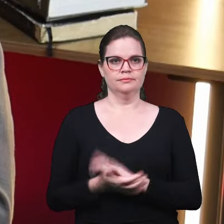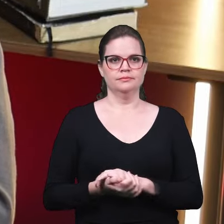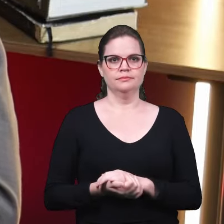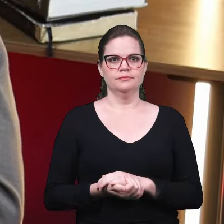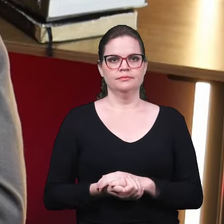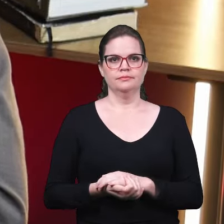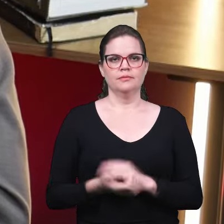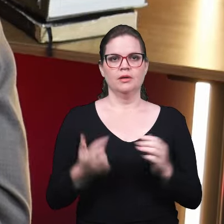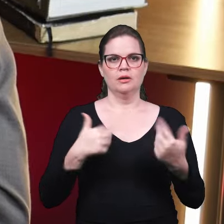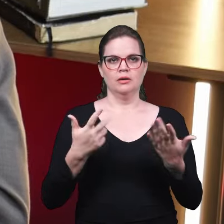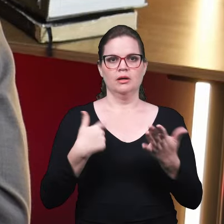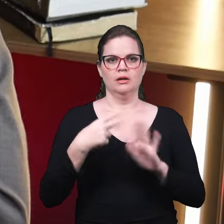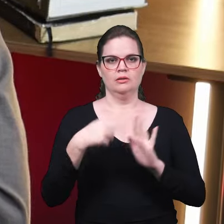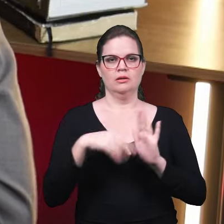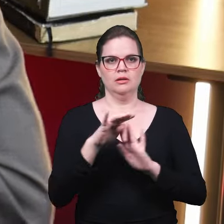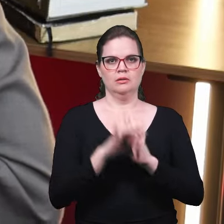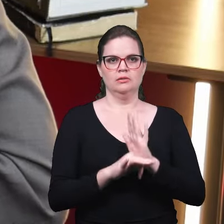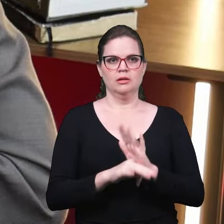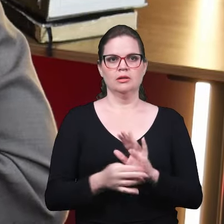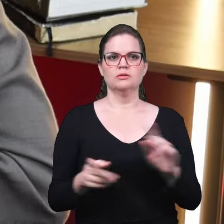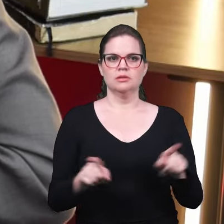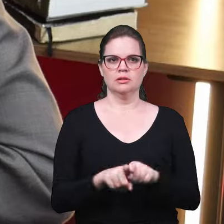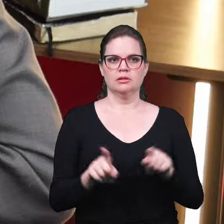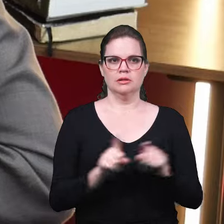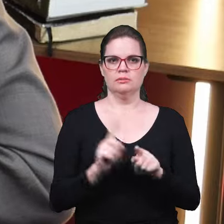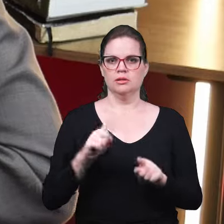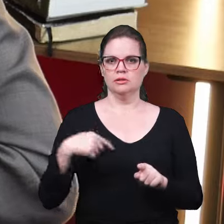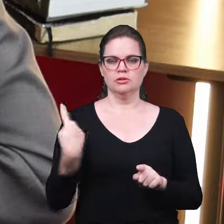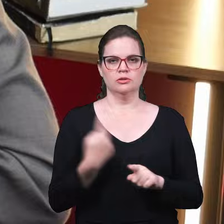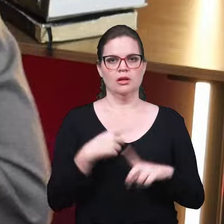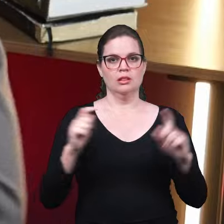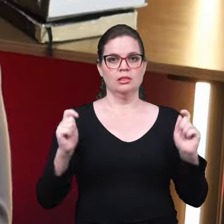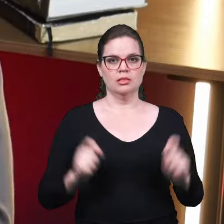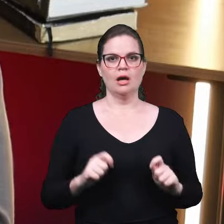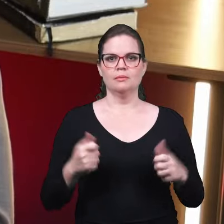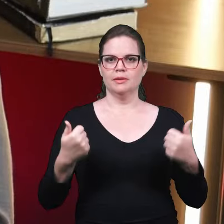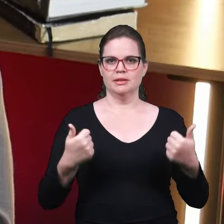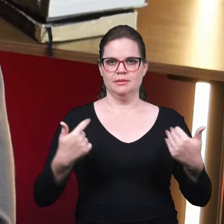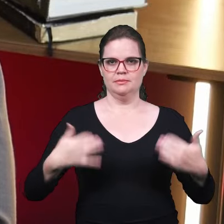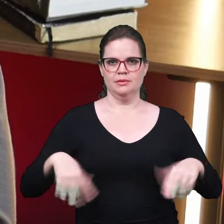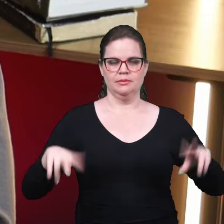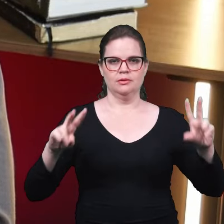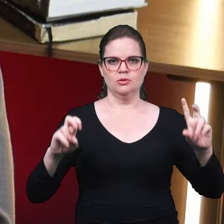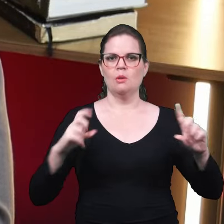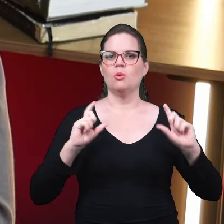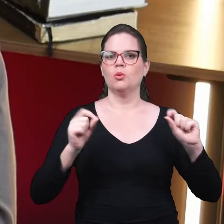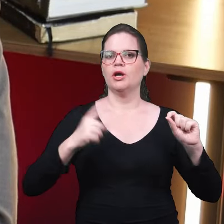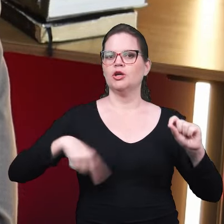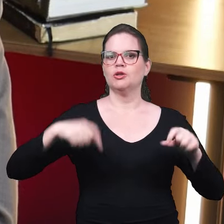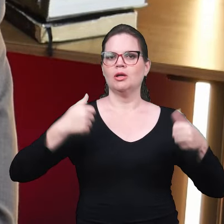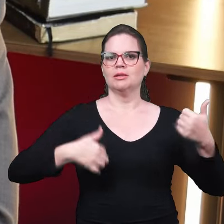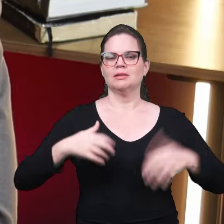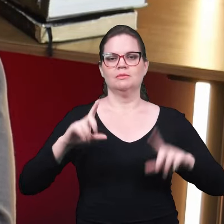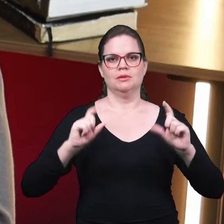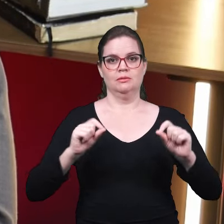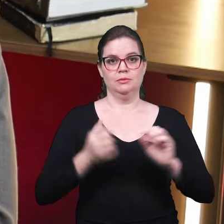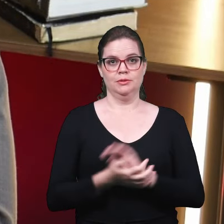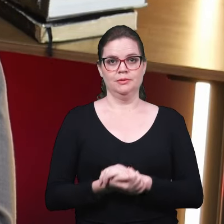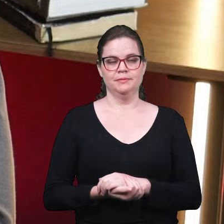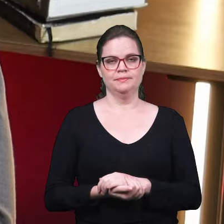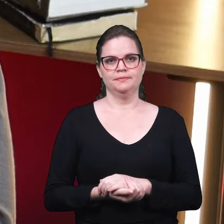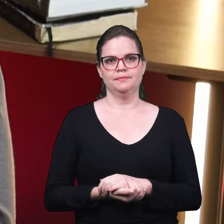gostaria de ler um texto aqui, Roberto, até para que a gente pudesse falar, porque o que nós falamos aqui? Que diante da resposta